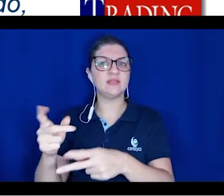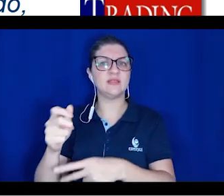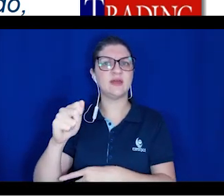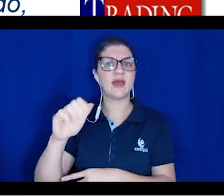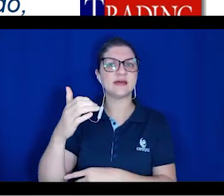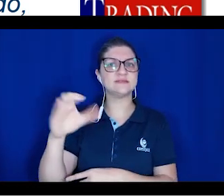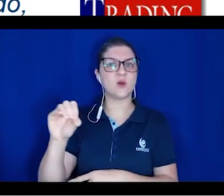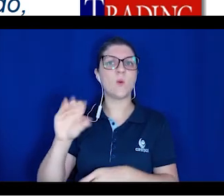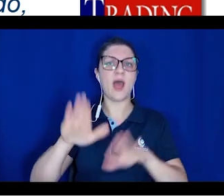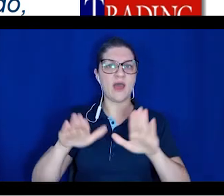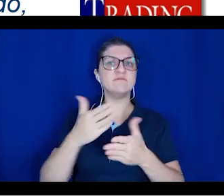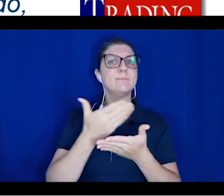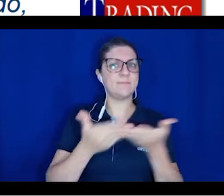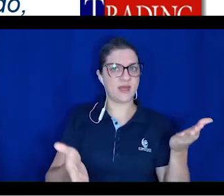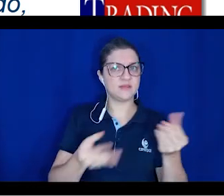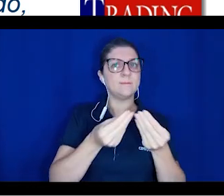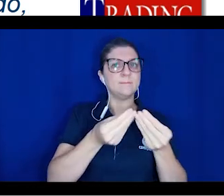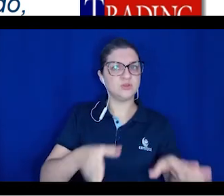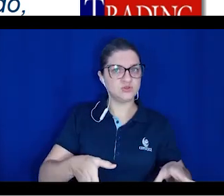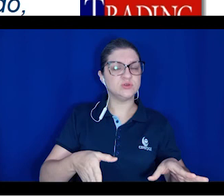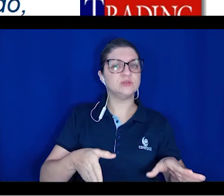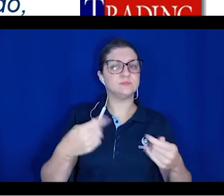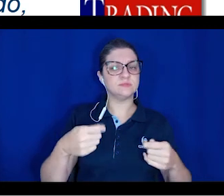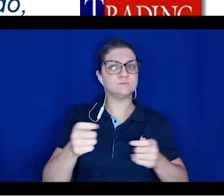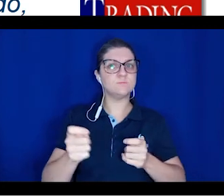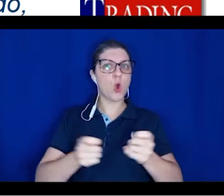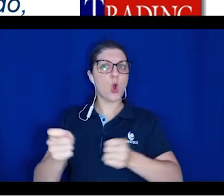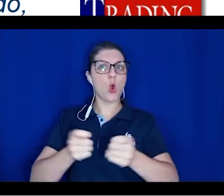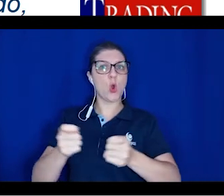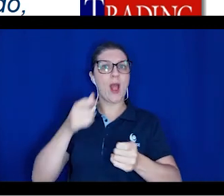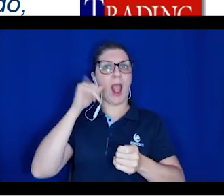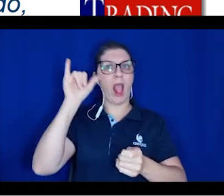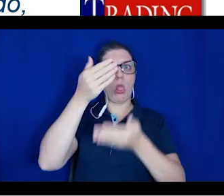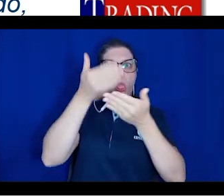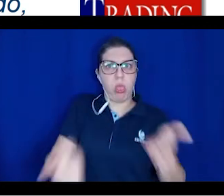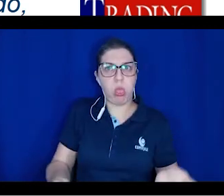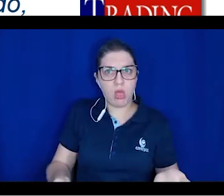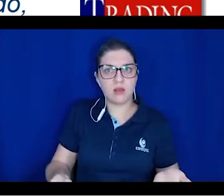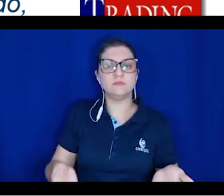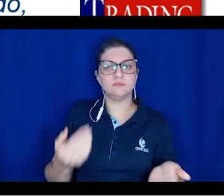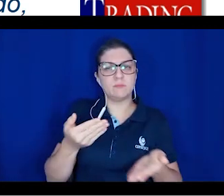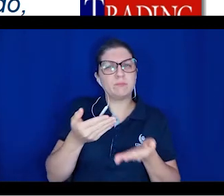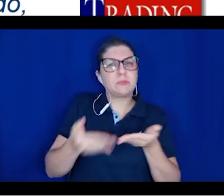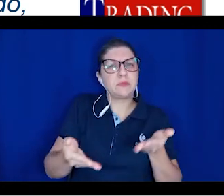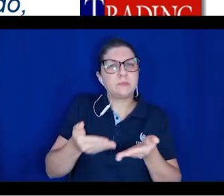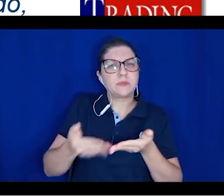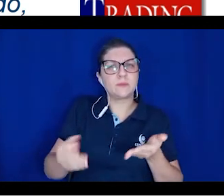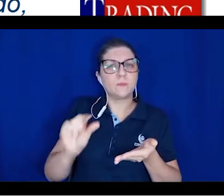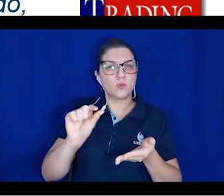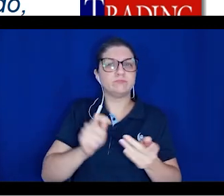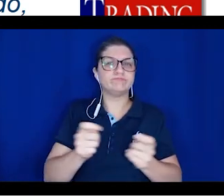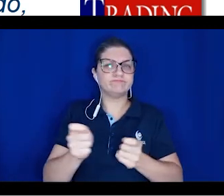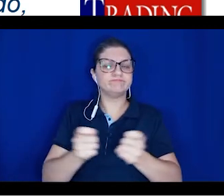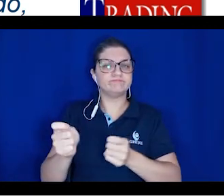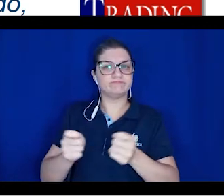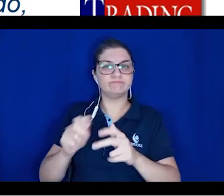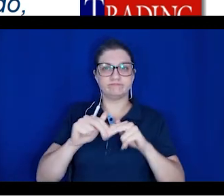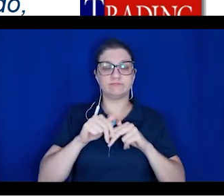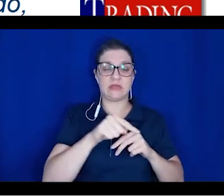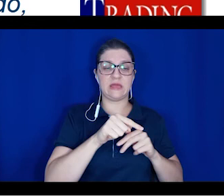ter perdas e temos que administrar para que sejam as menores perdas possíveis. Né? Isso que a análise gráfica e técnica